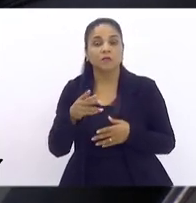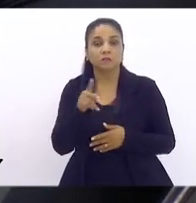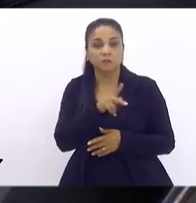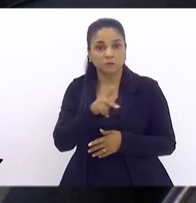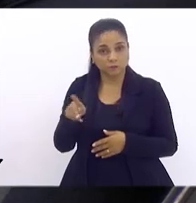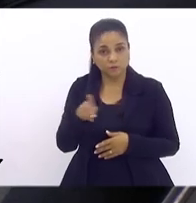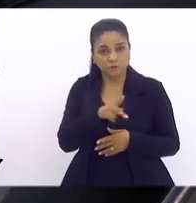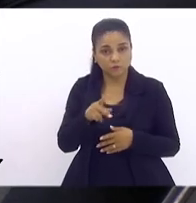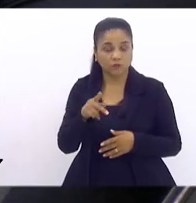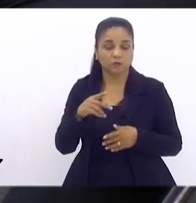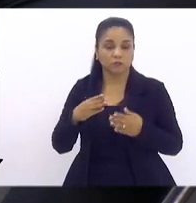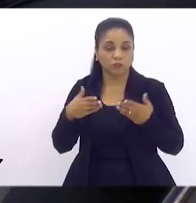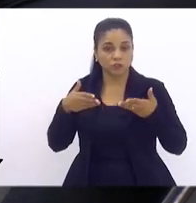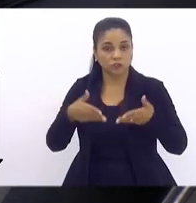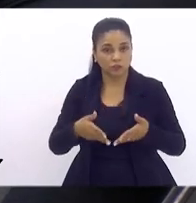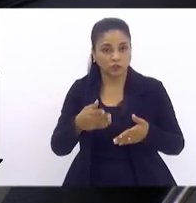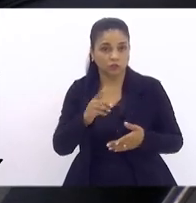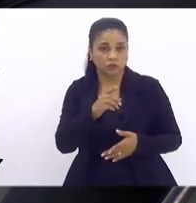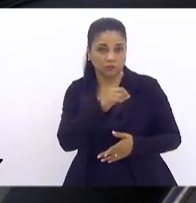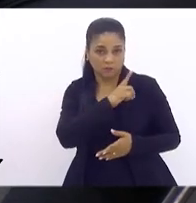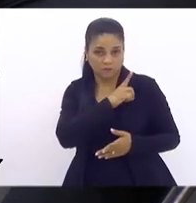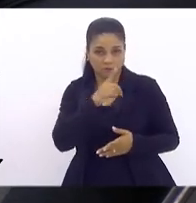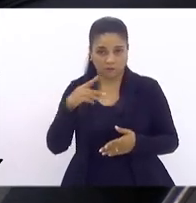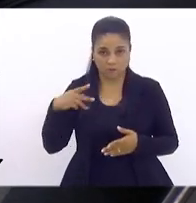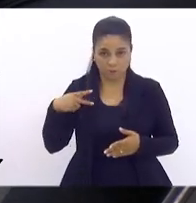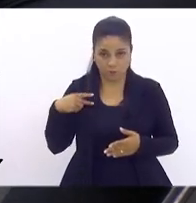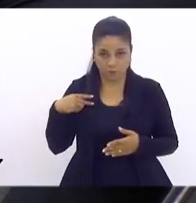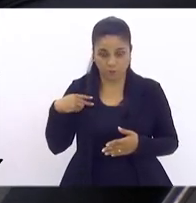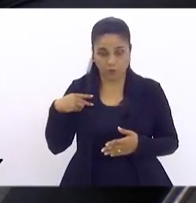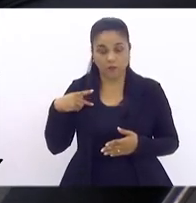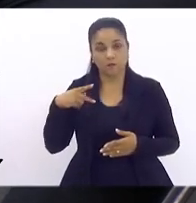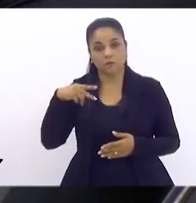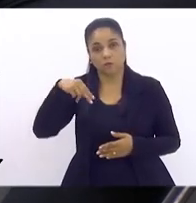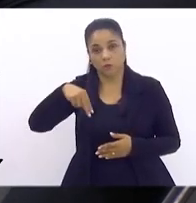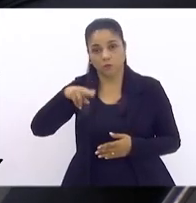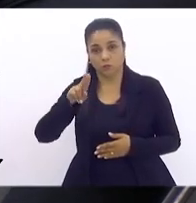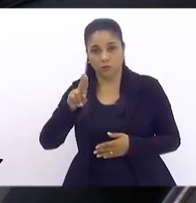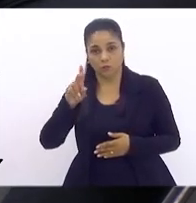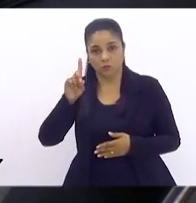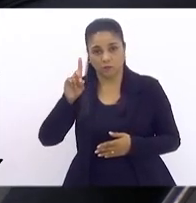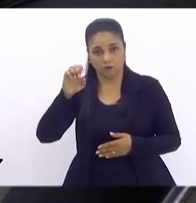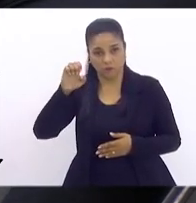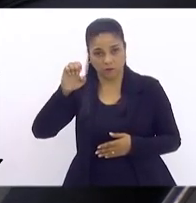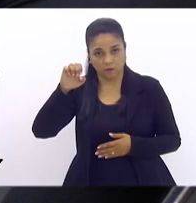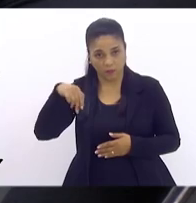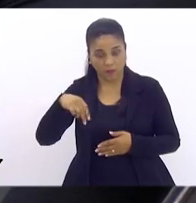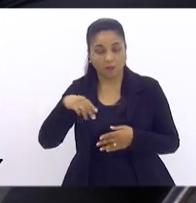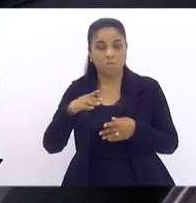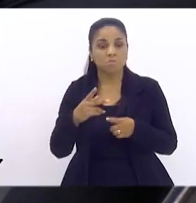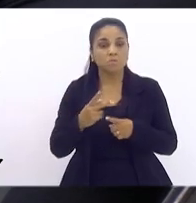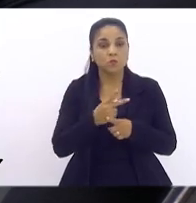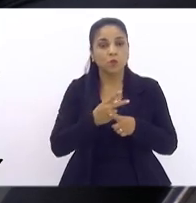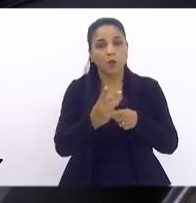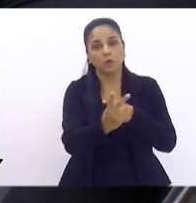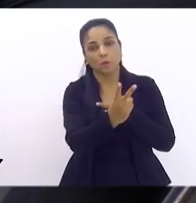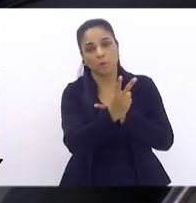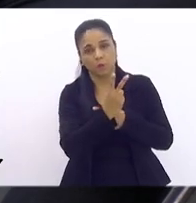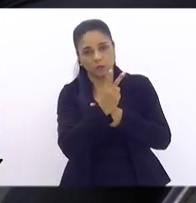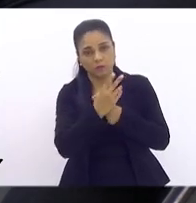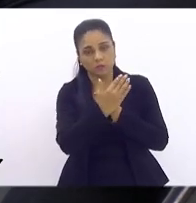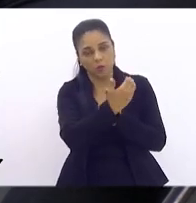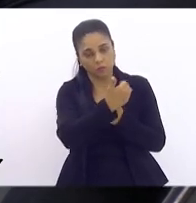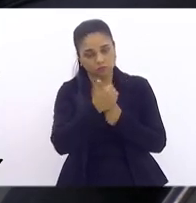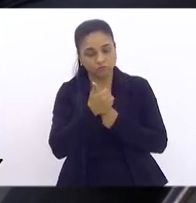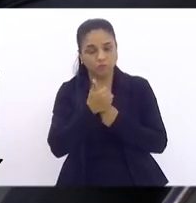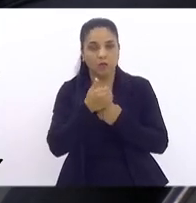a Defensoria Pública é Mais especificamente ao nudem né buscando a proteção simplesmente para poder divulgar o conteúdo